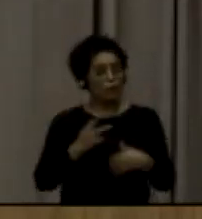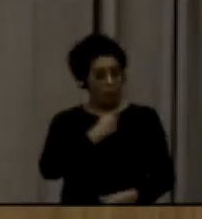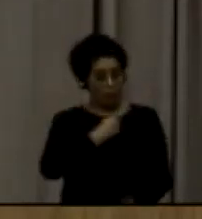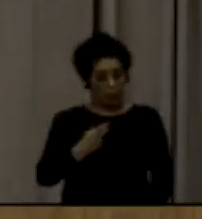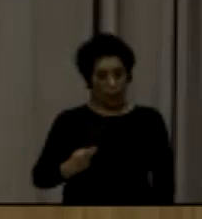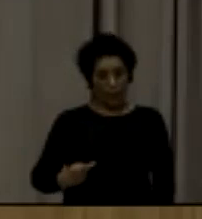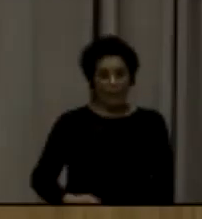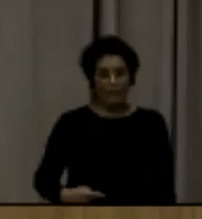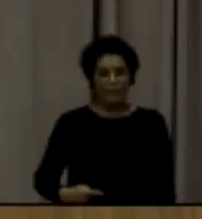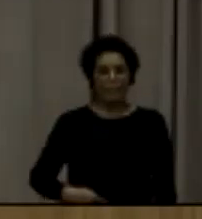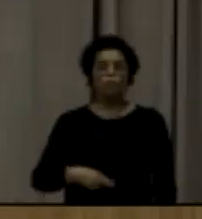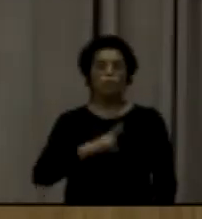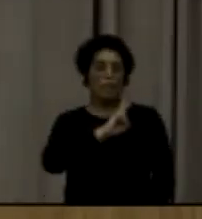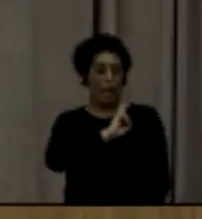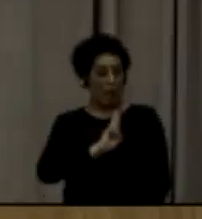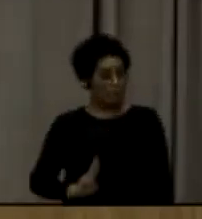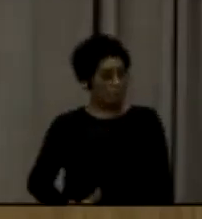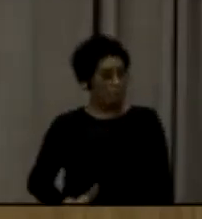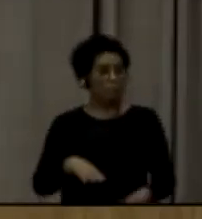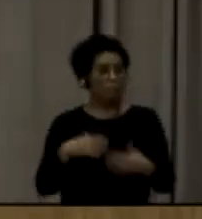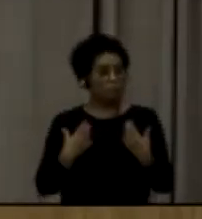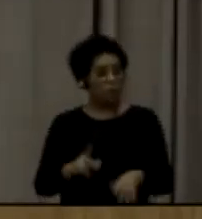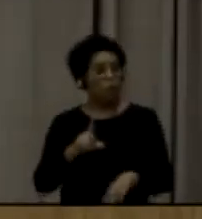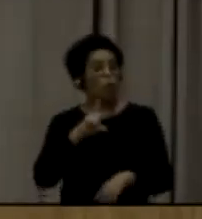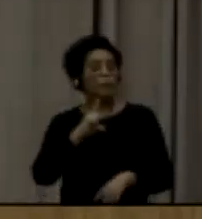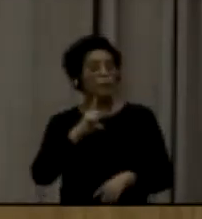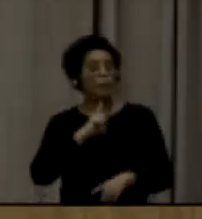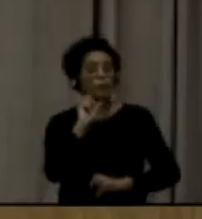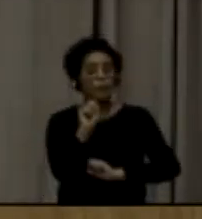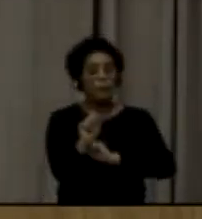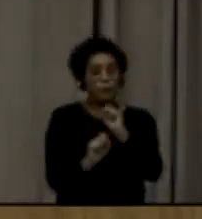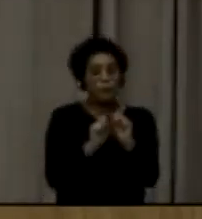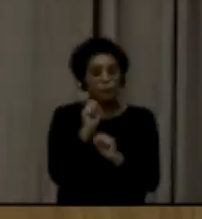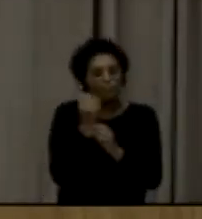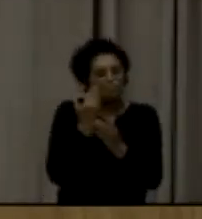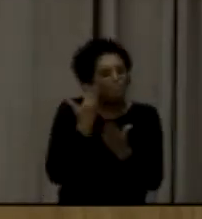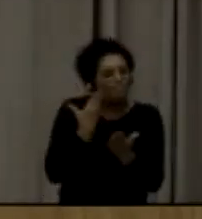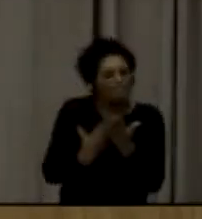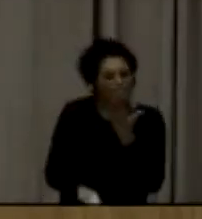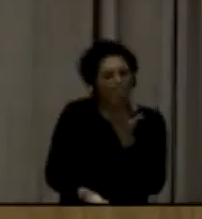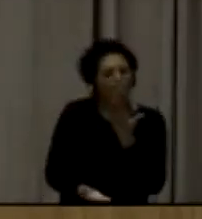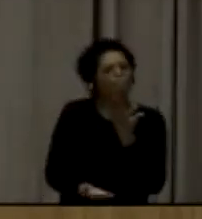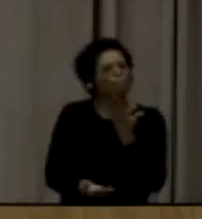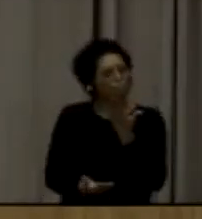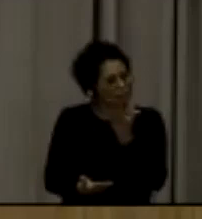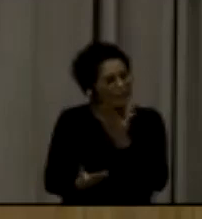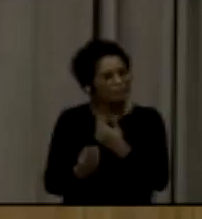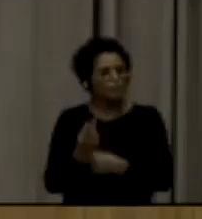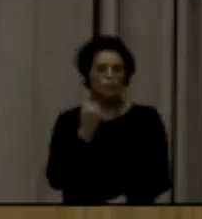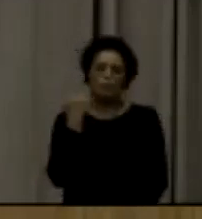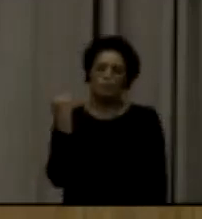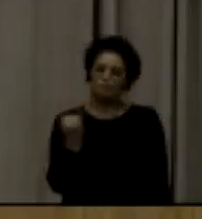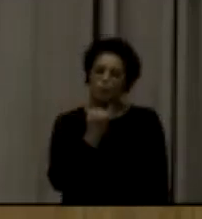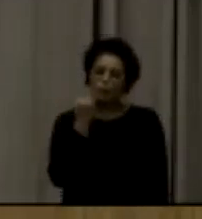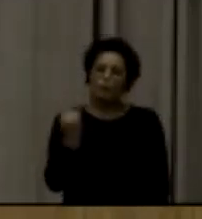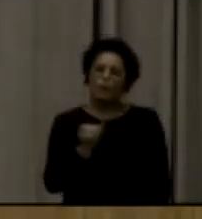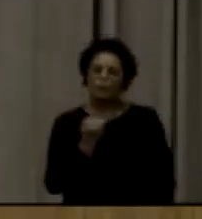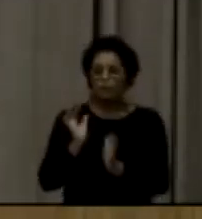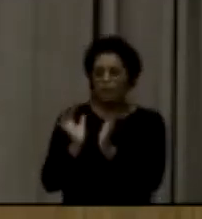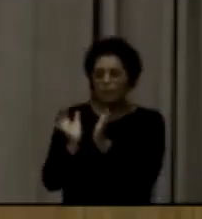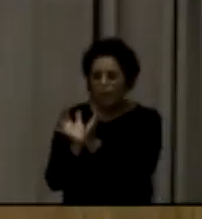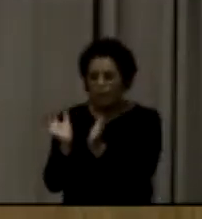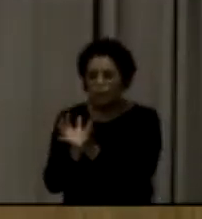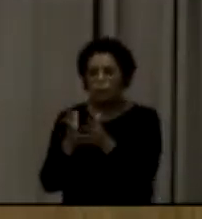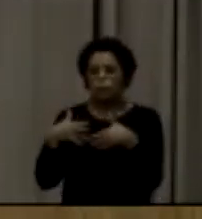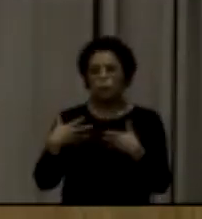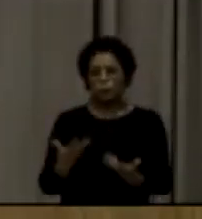República, ou seja, nós temos aí uma perda de sentido também nessa direita, e